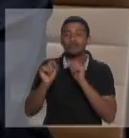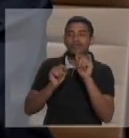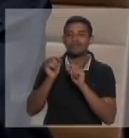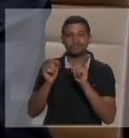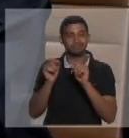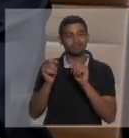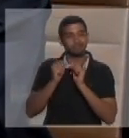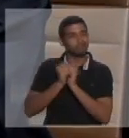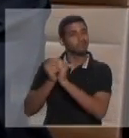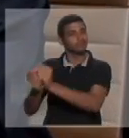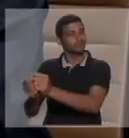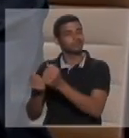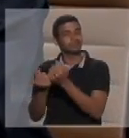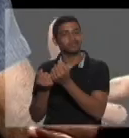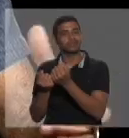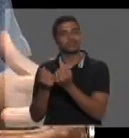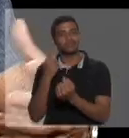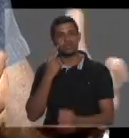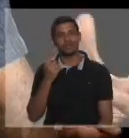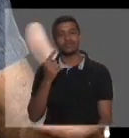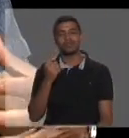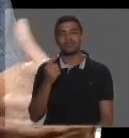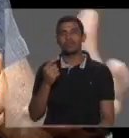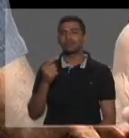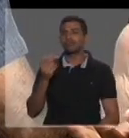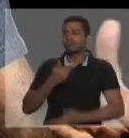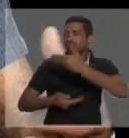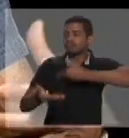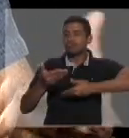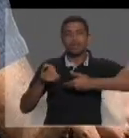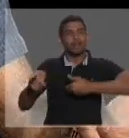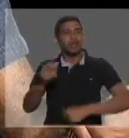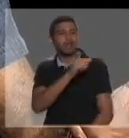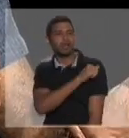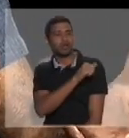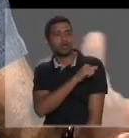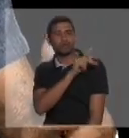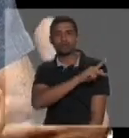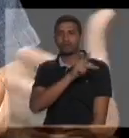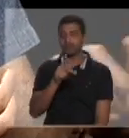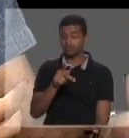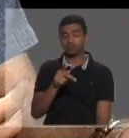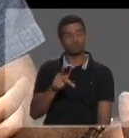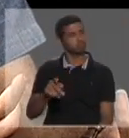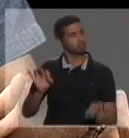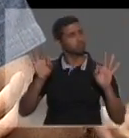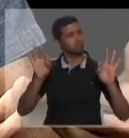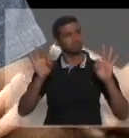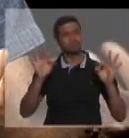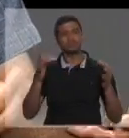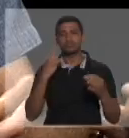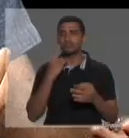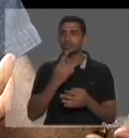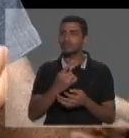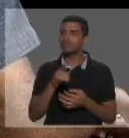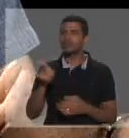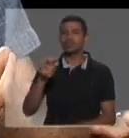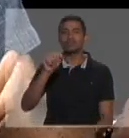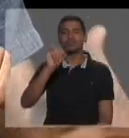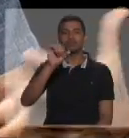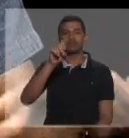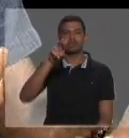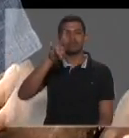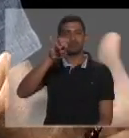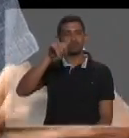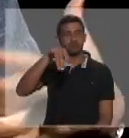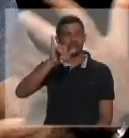curioso Ou e seja, foi atrás. a dinâmica professor-aluno, ela é uma dinâmica rica. E nesse caso você tem, no caso, toda essa questão